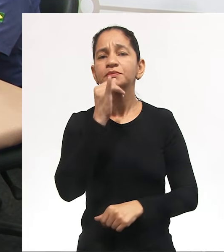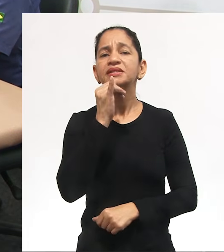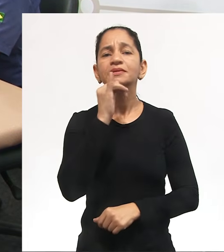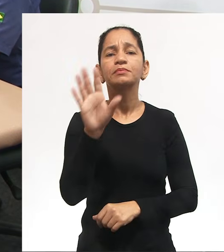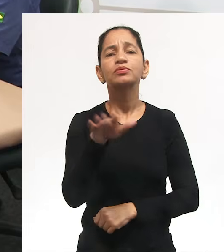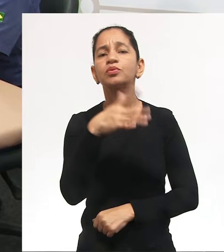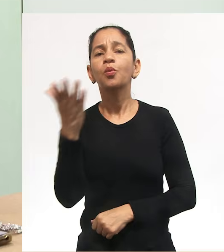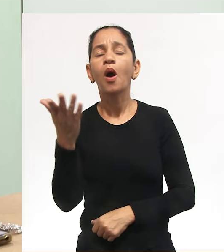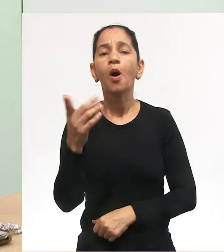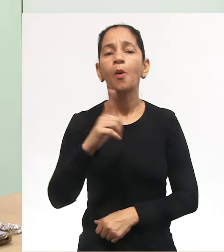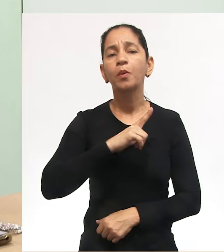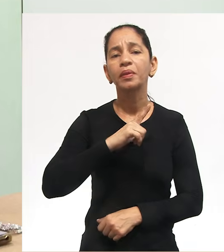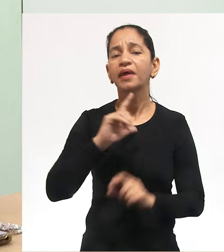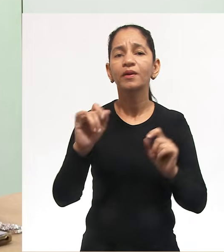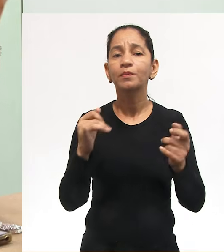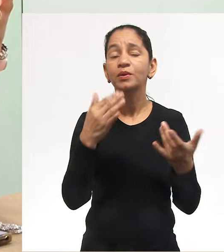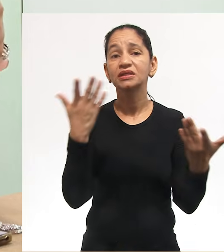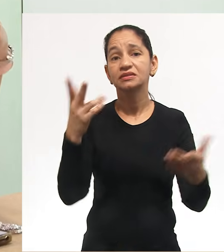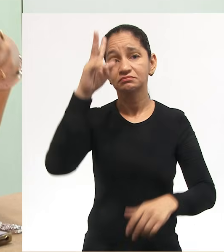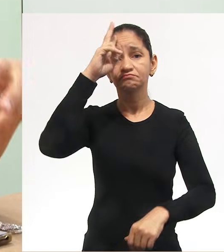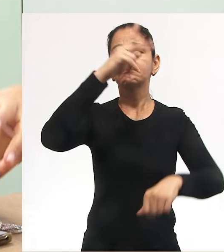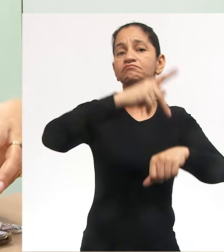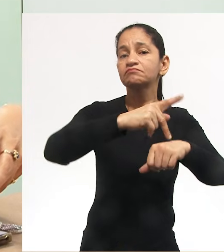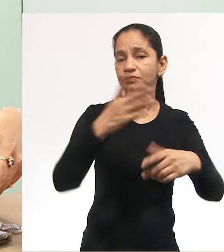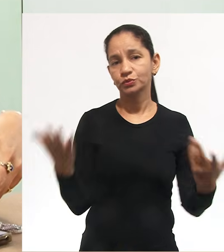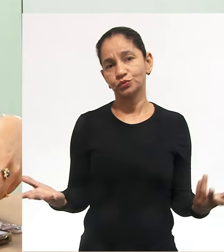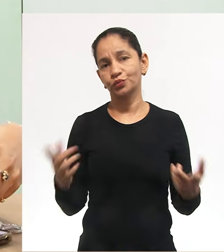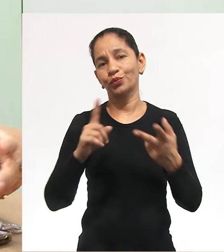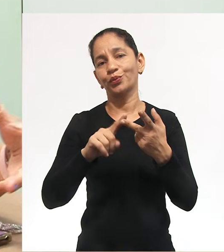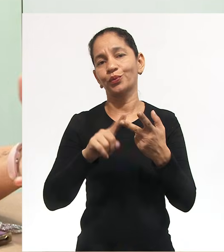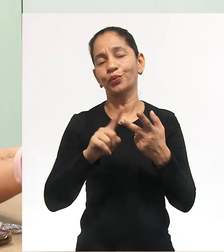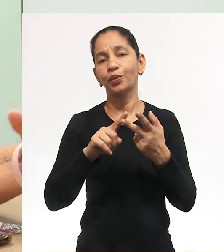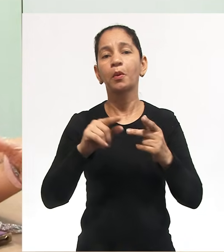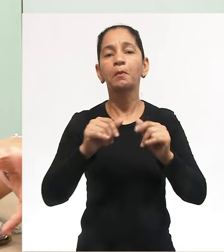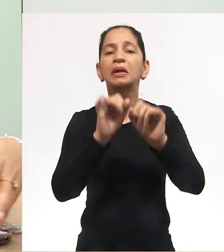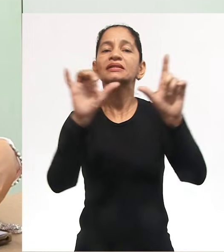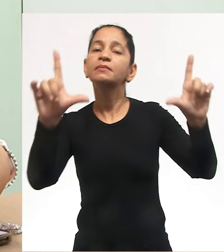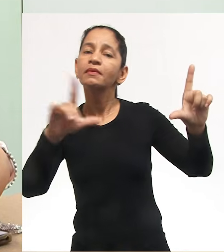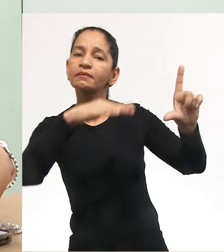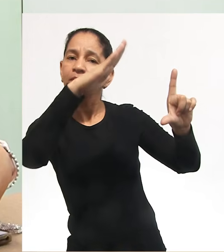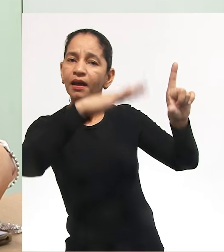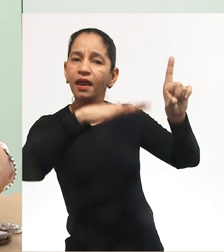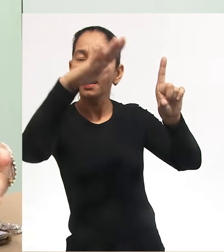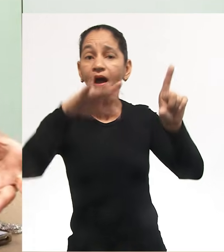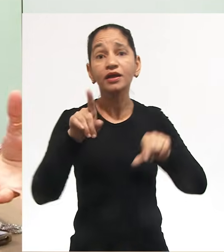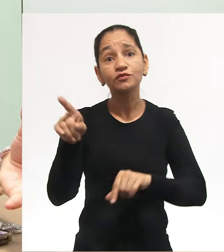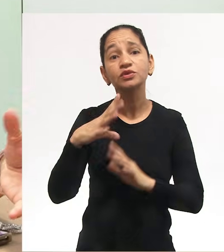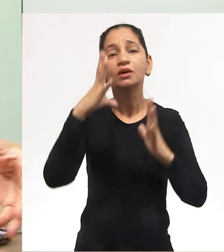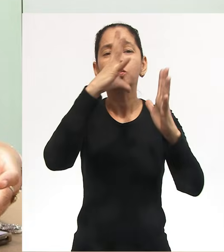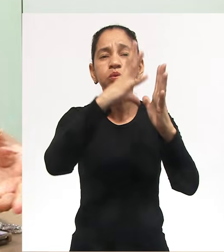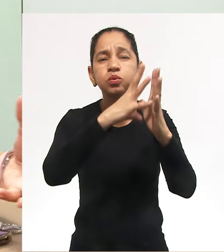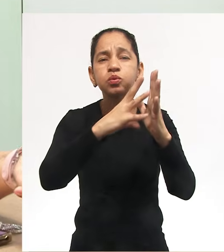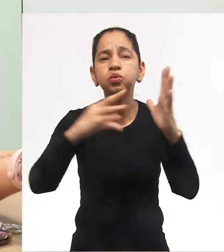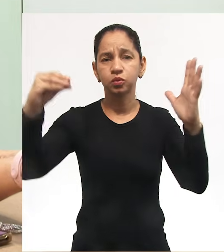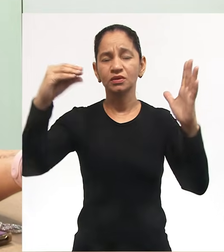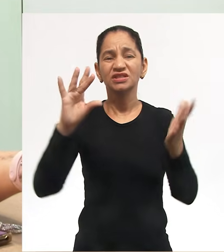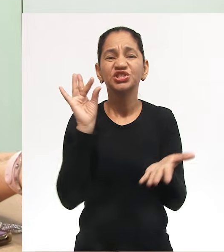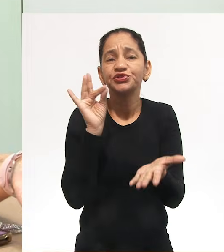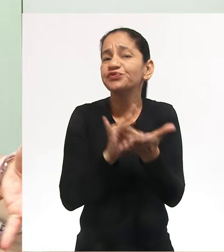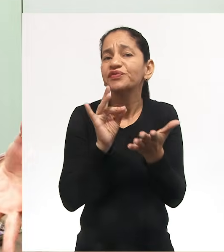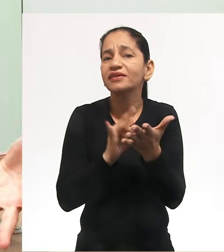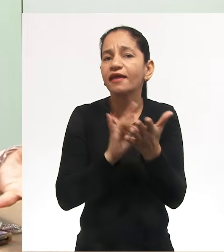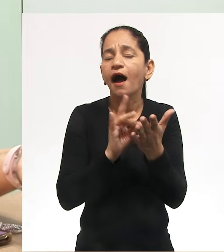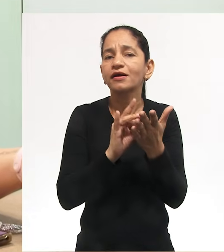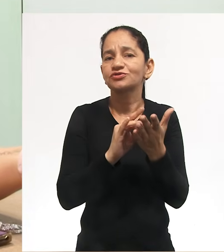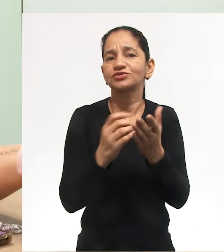sua jornada, quais foram os autores ou as telas, de repente, os artistas que